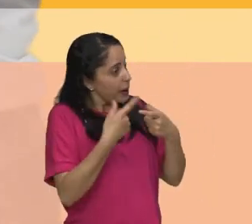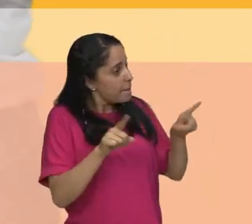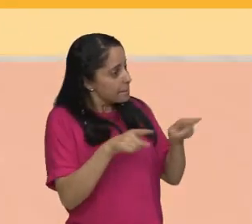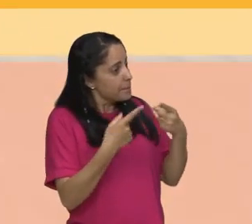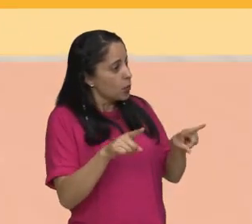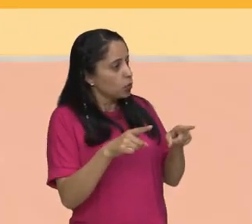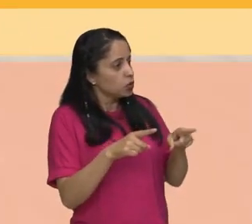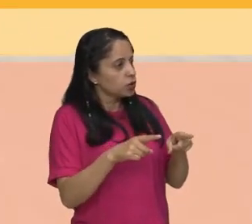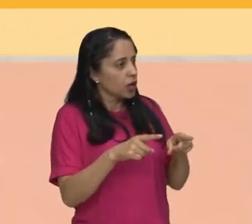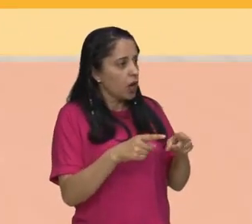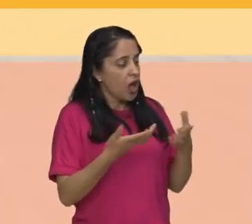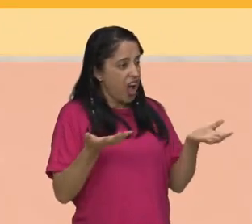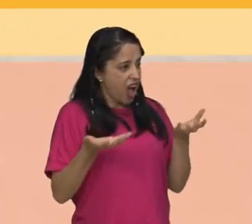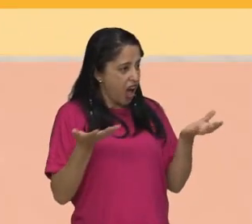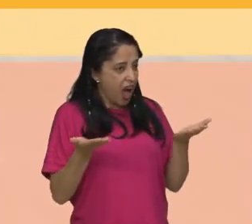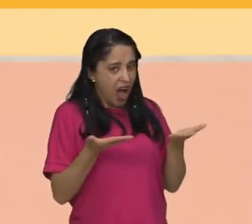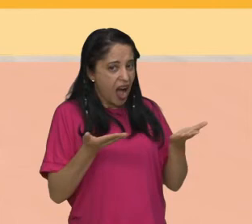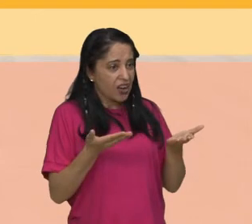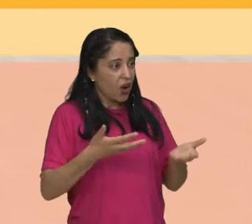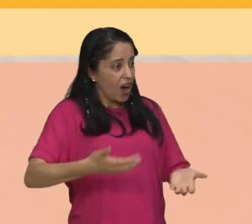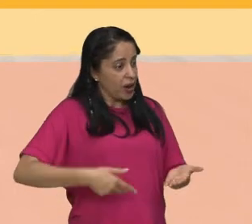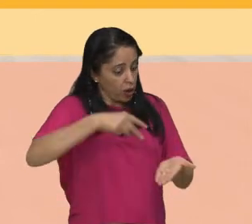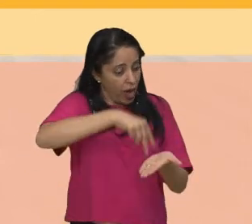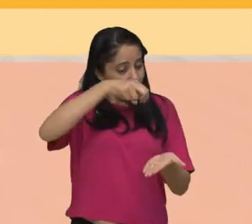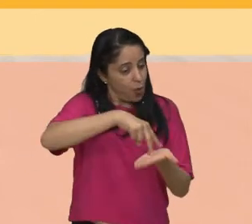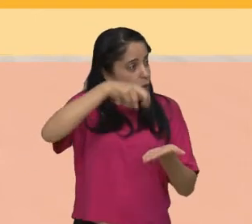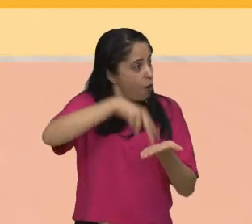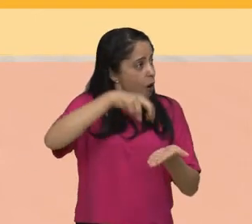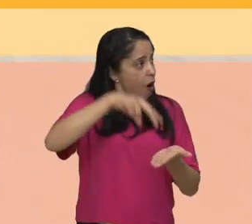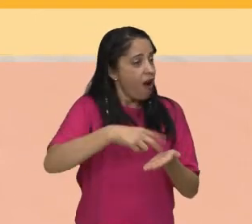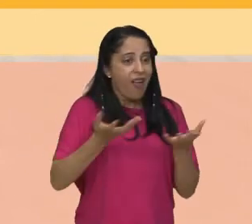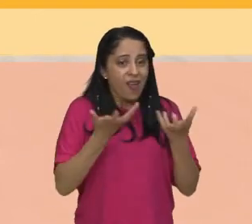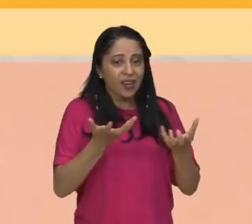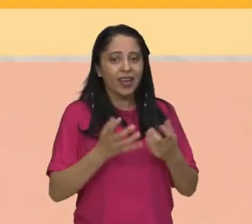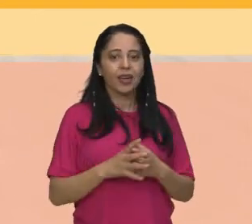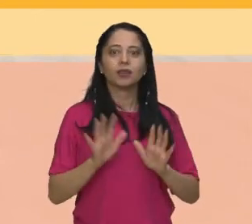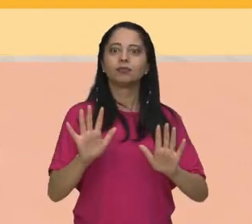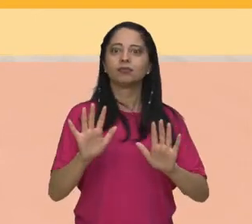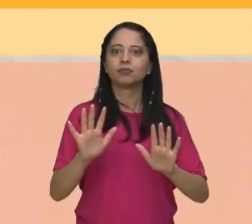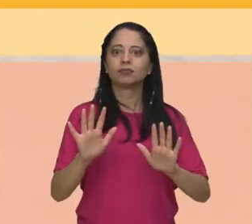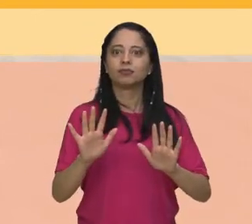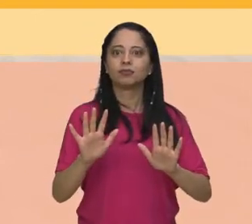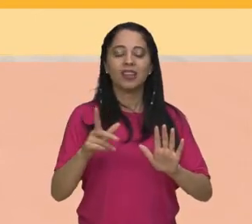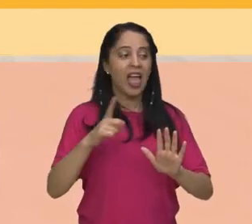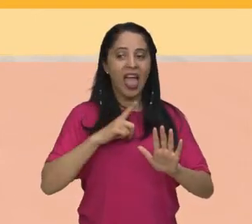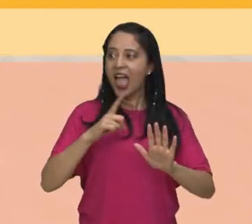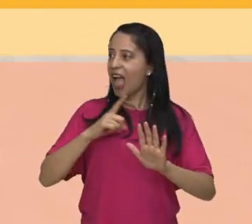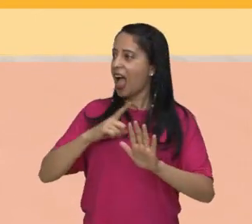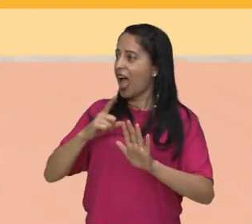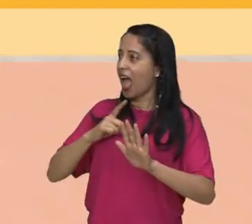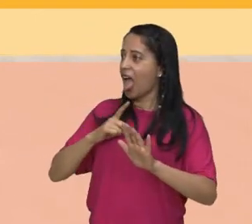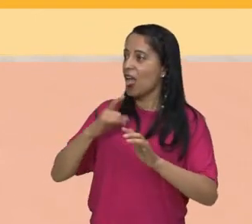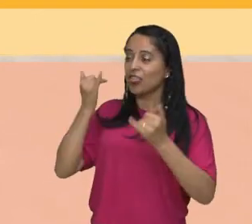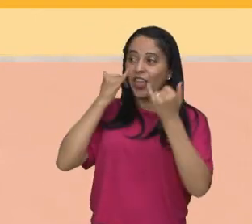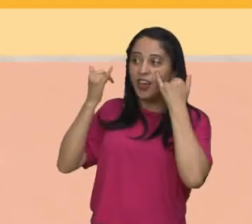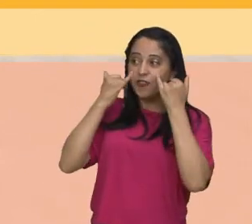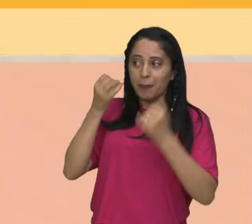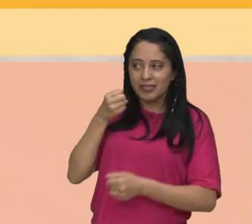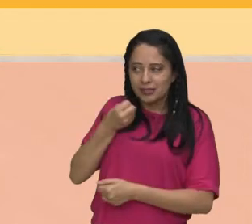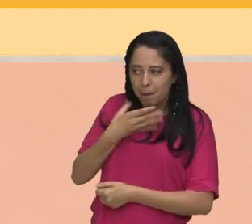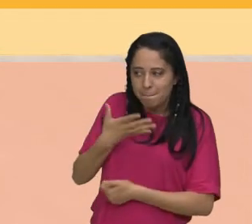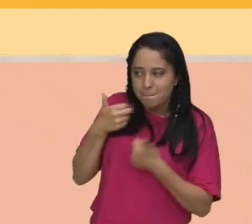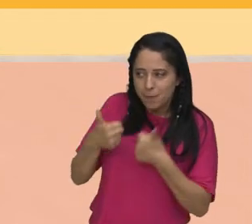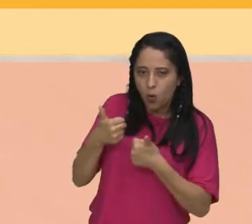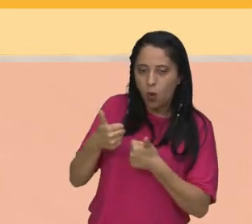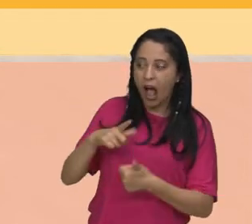essa música. Eu adorei. Essa música me deu muita vontade de ficar pulando. Então eu tenho uma notícia muito